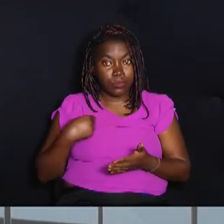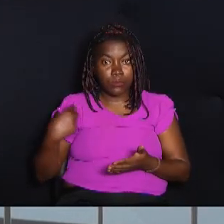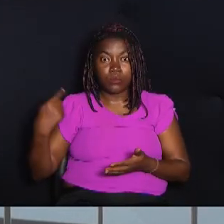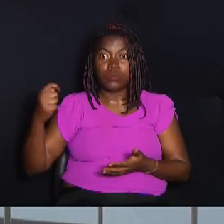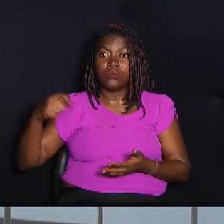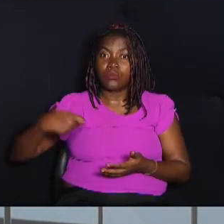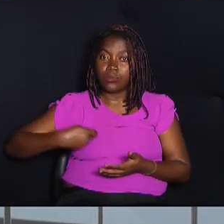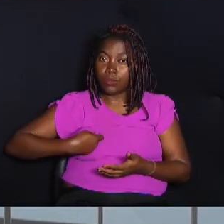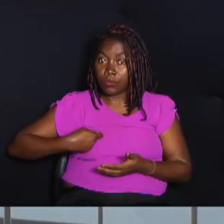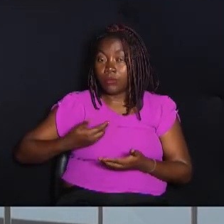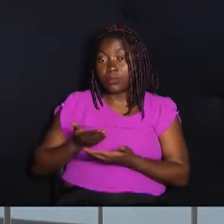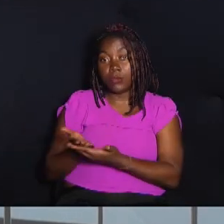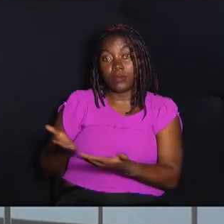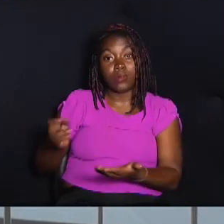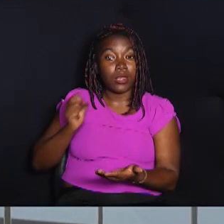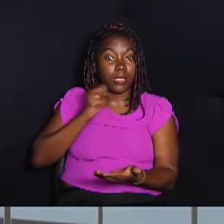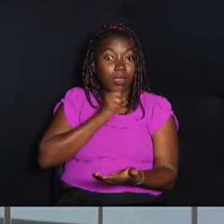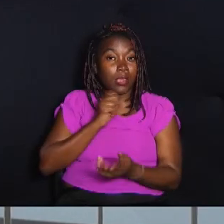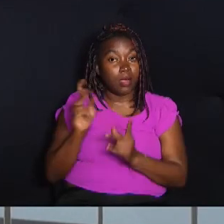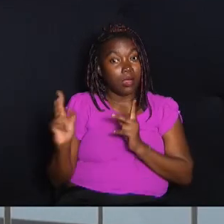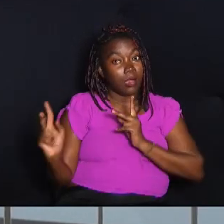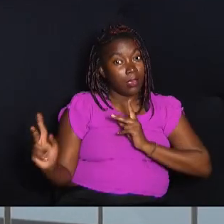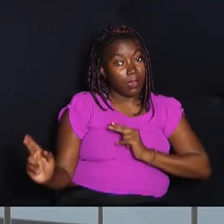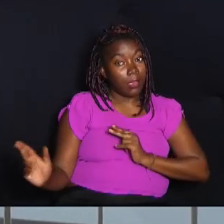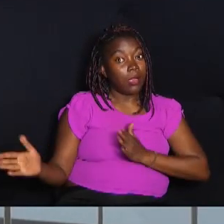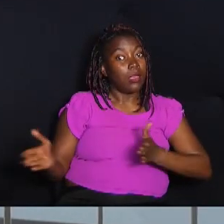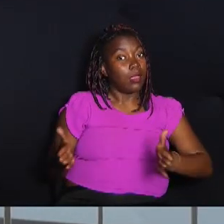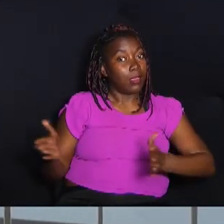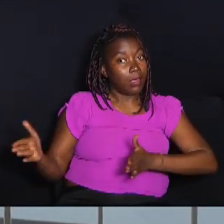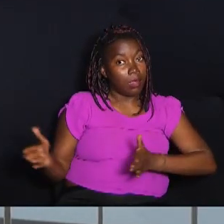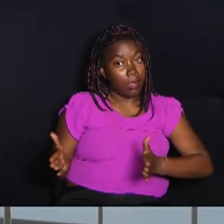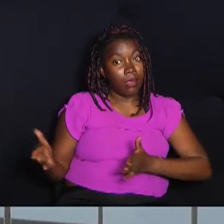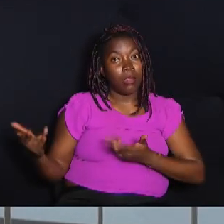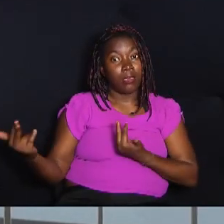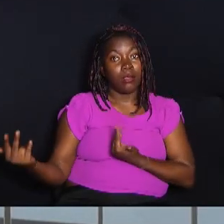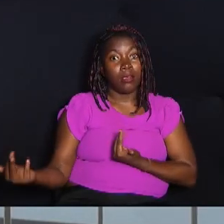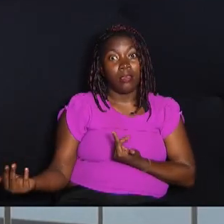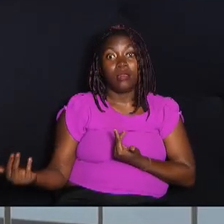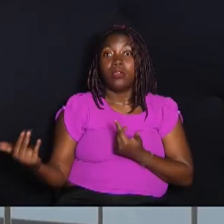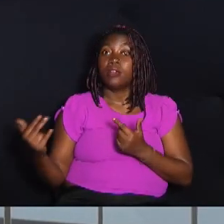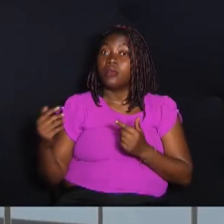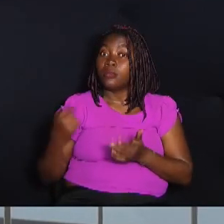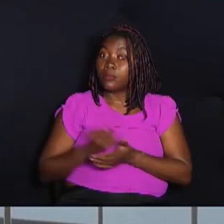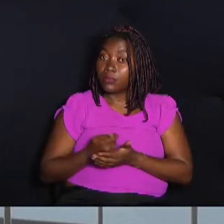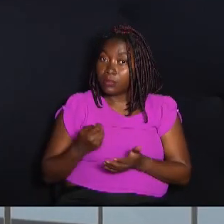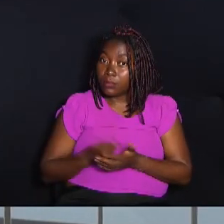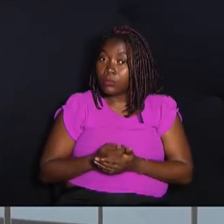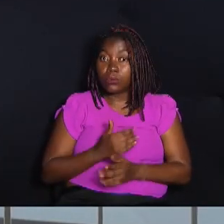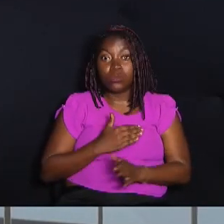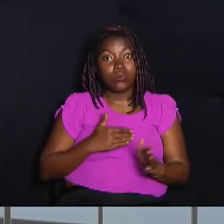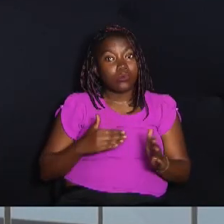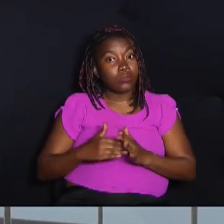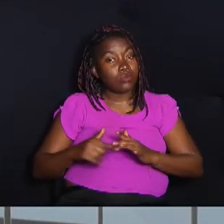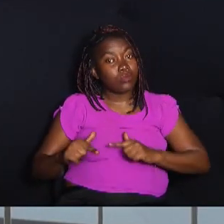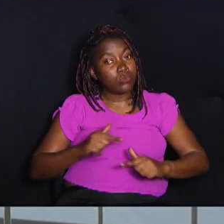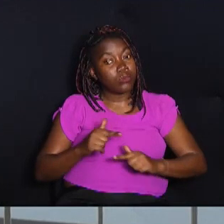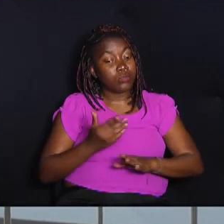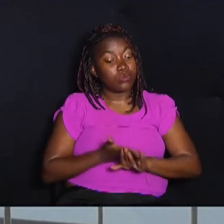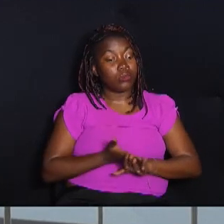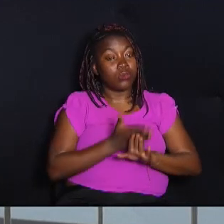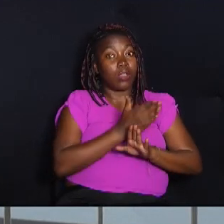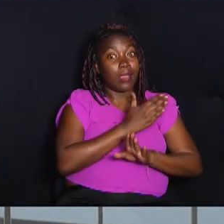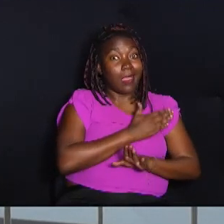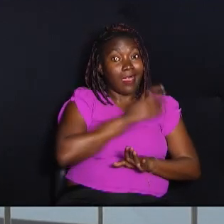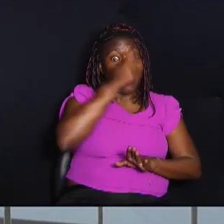seremos esses idosos e passaremos por tudo isso. Então, é necessário fazer todo um trabalho anterior para que essa